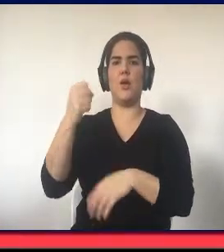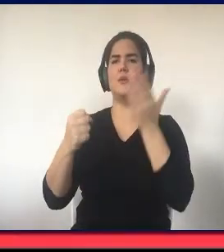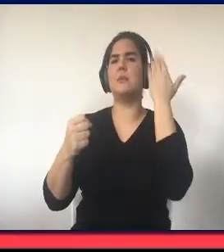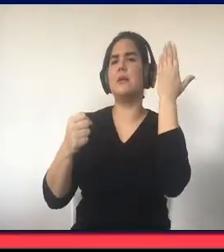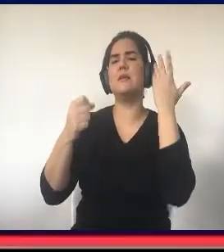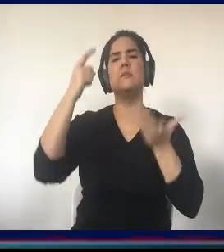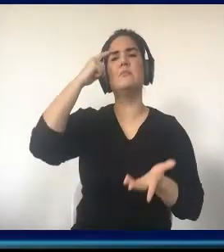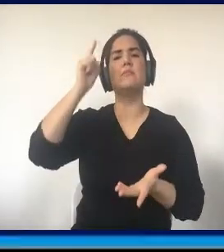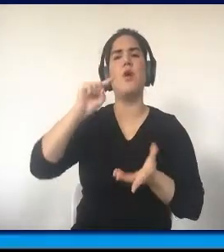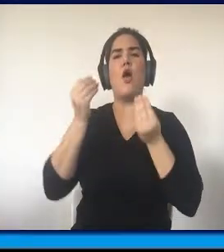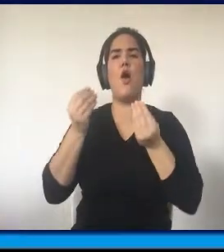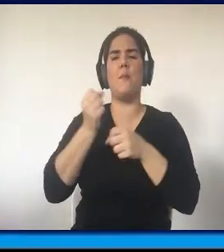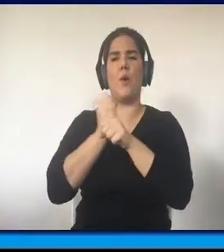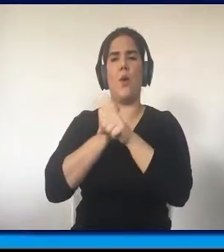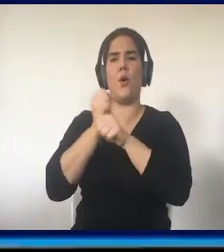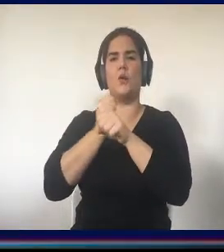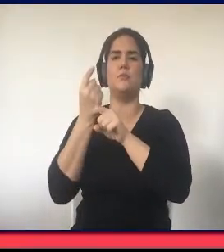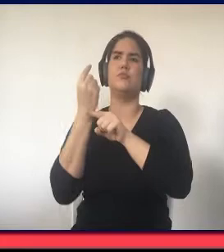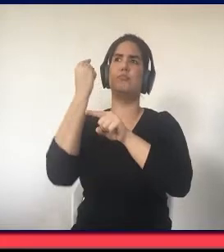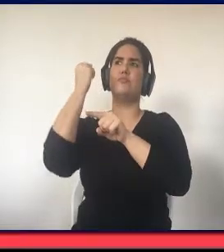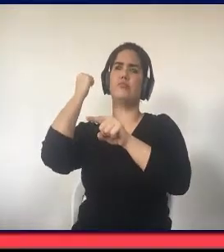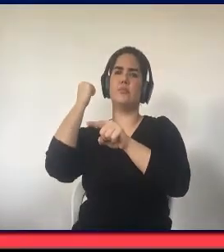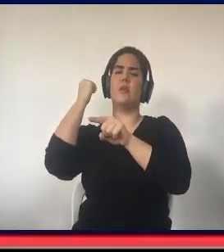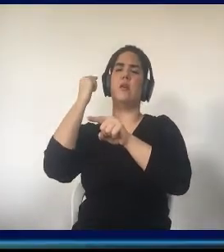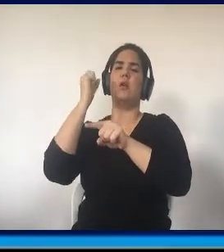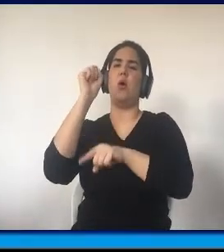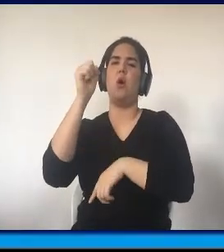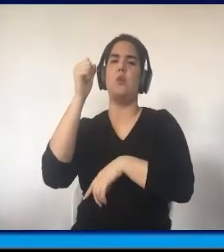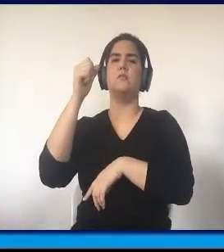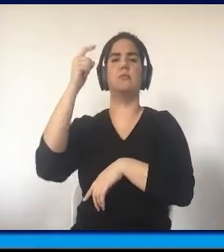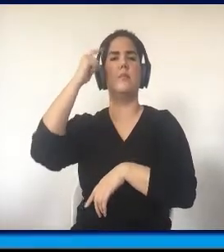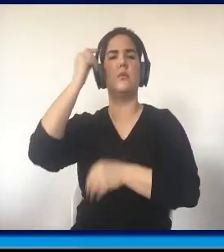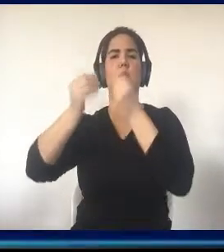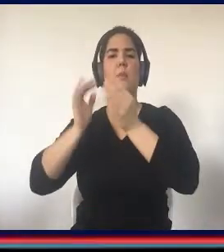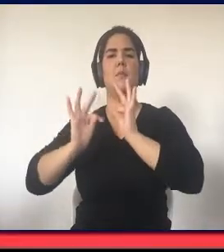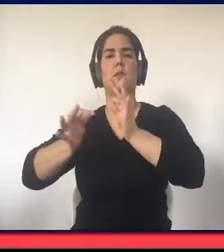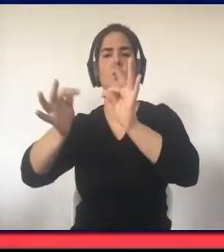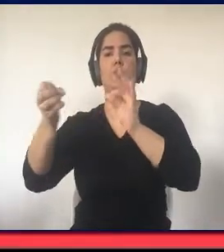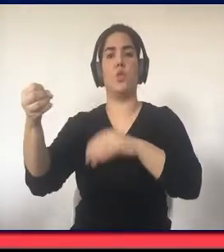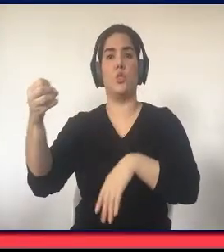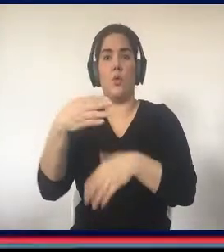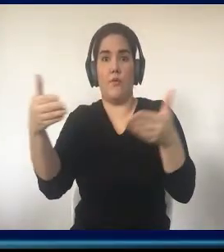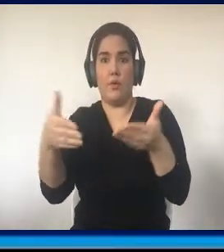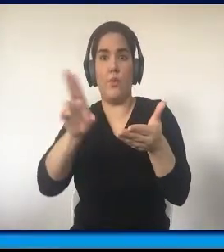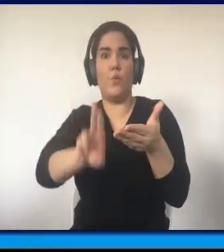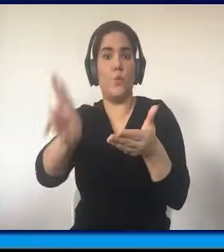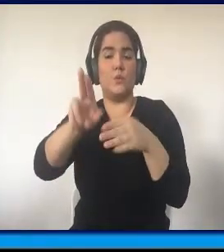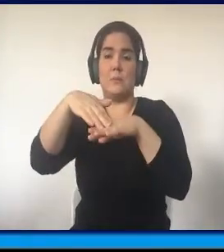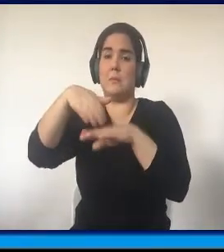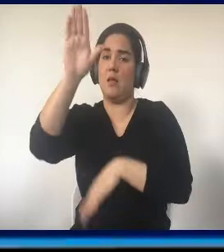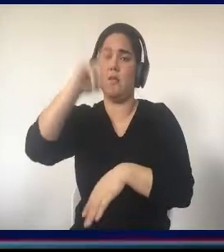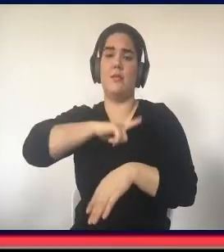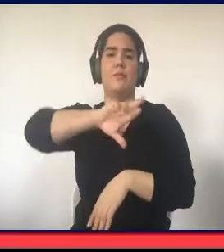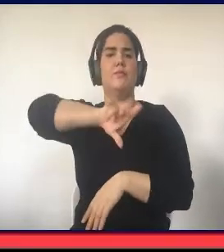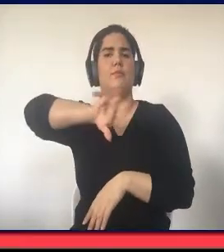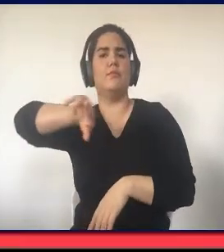sobre essas ferramentas digitais com um uso tão intenso, né? Hoje a gente utiliza diversas formas aí,